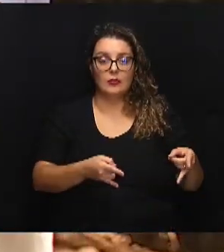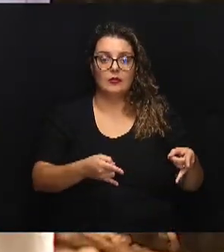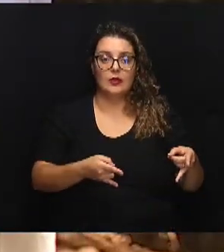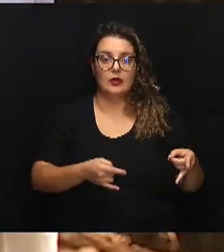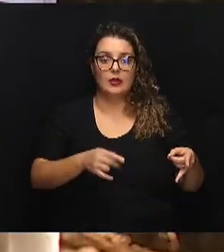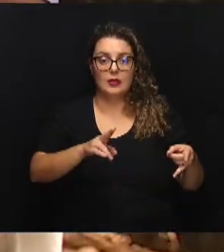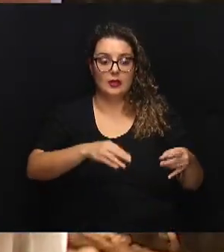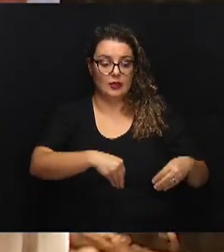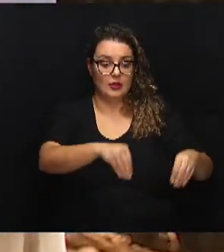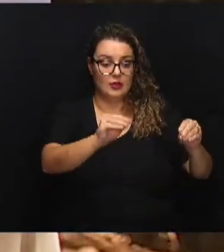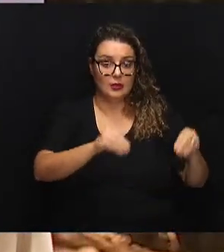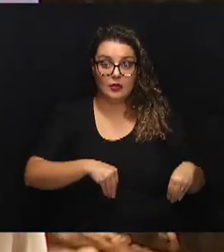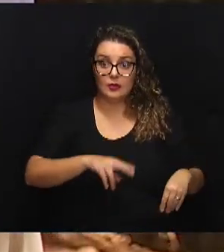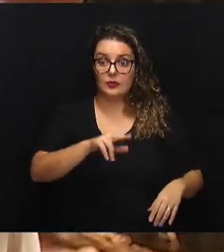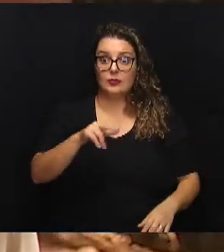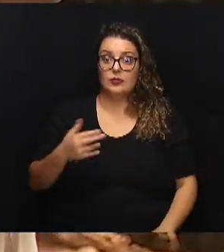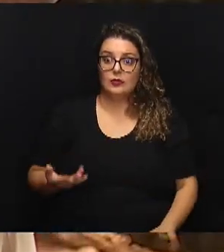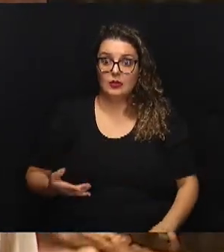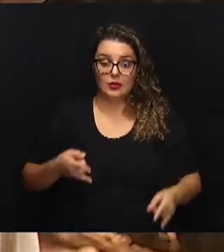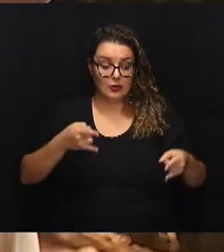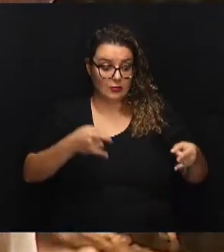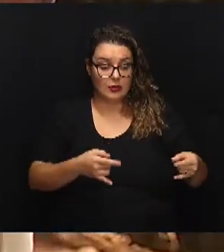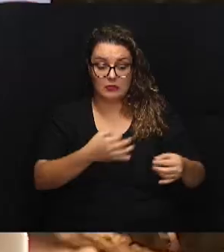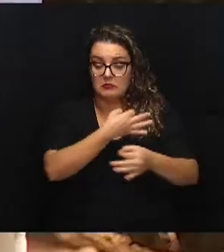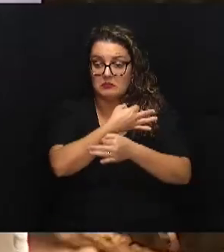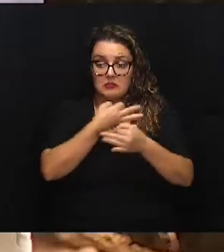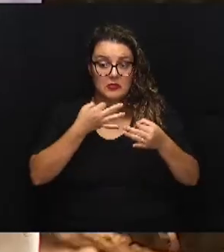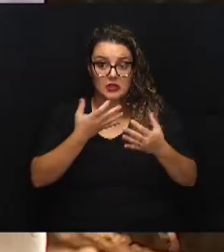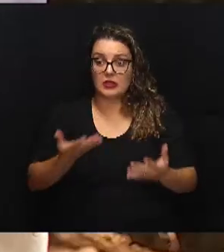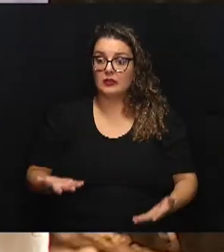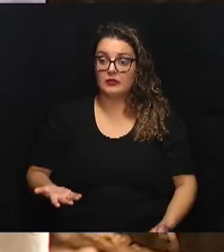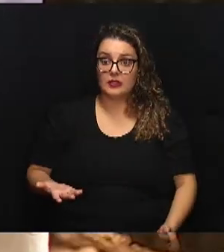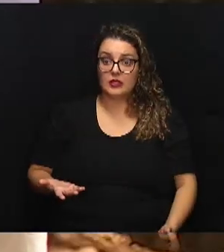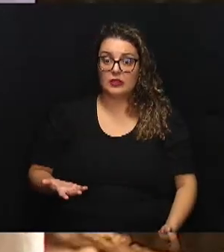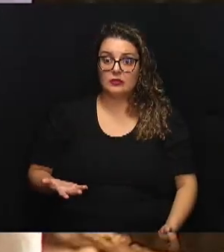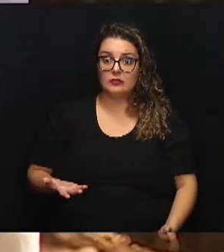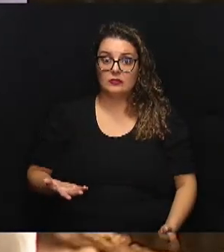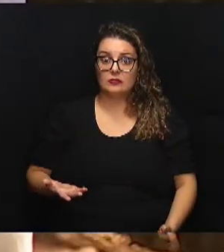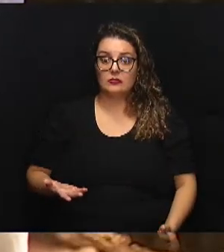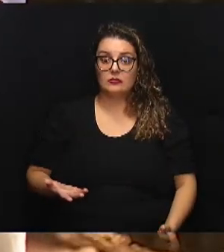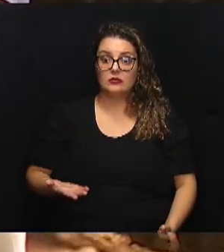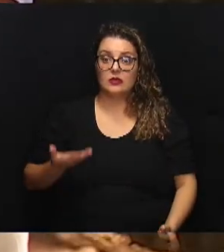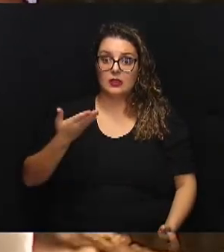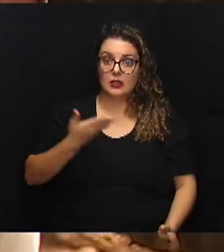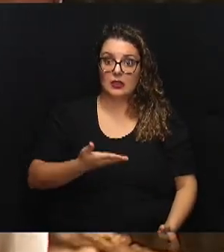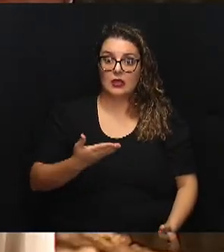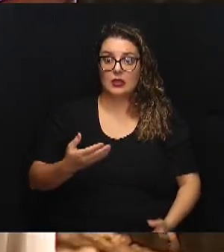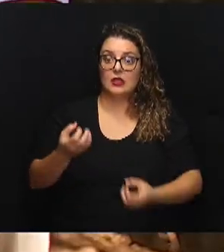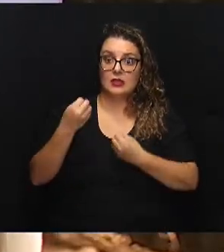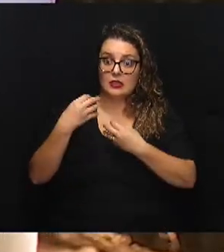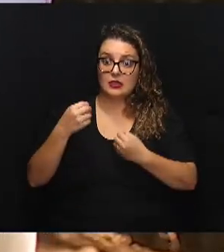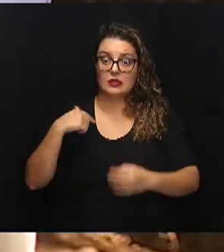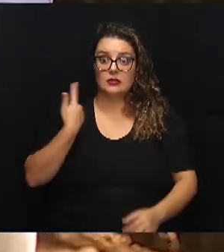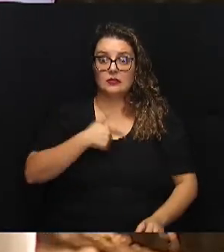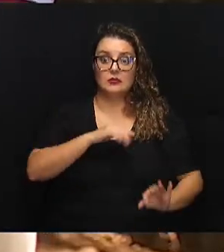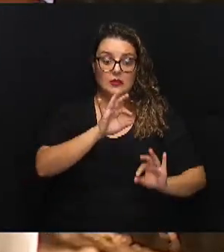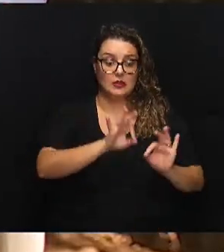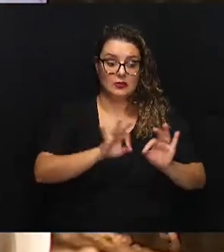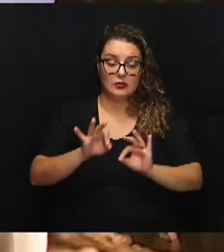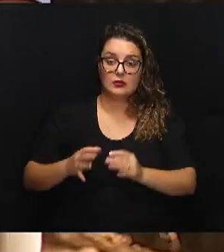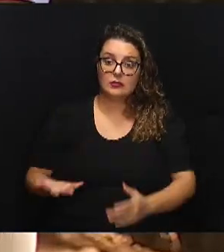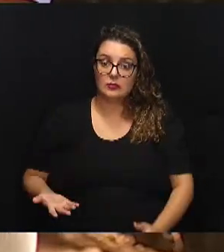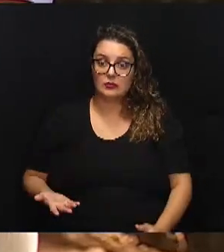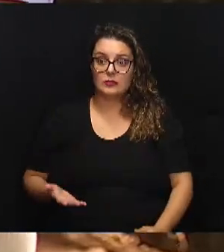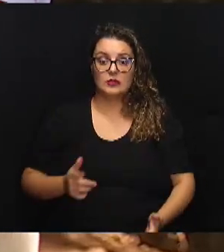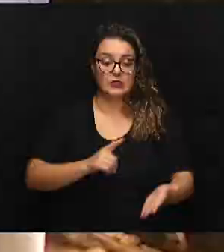uma cama na vida. O quarto dele está impecável. Ele está dando aula para a gente de organização,